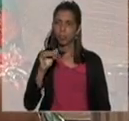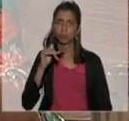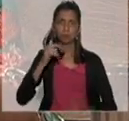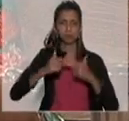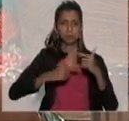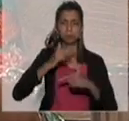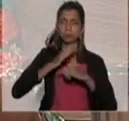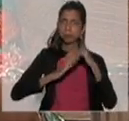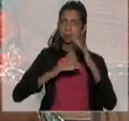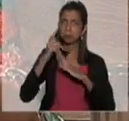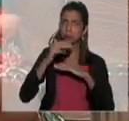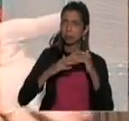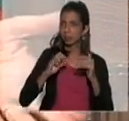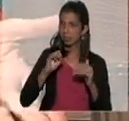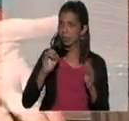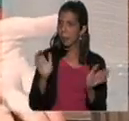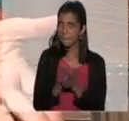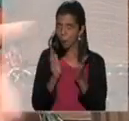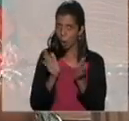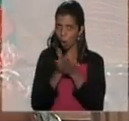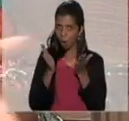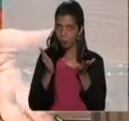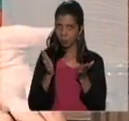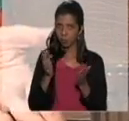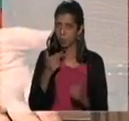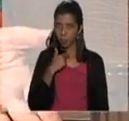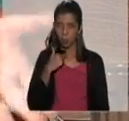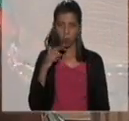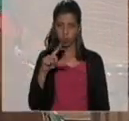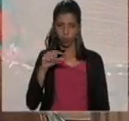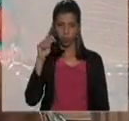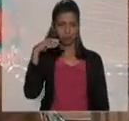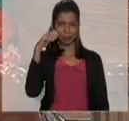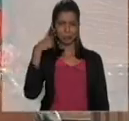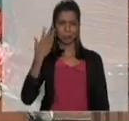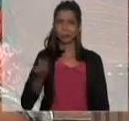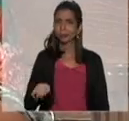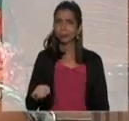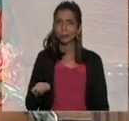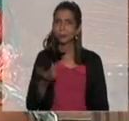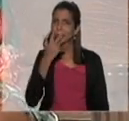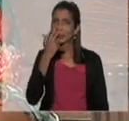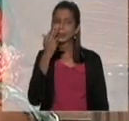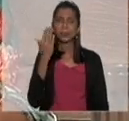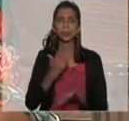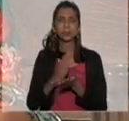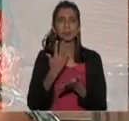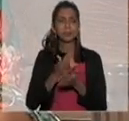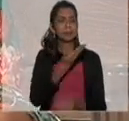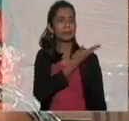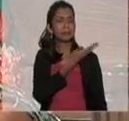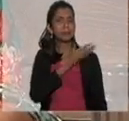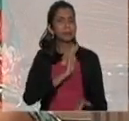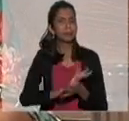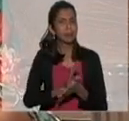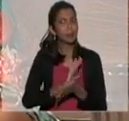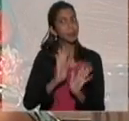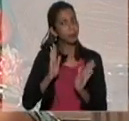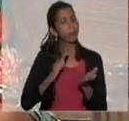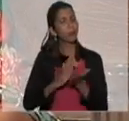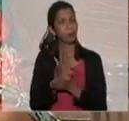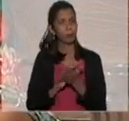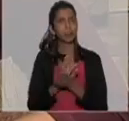uma profissão se você é pobre então você não pode escolher ser ator que que é isso né era uma coisa preconceituosa e mas que